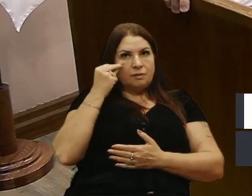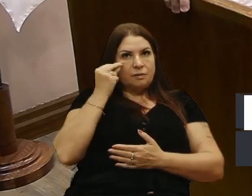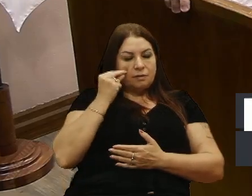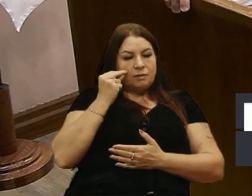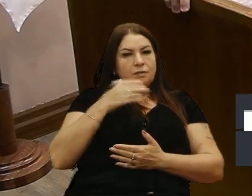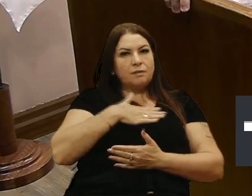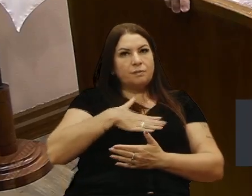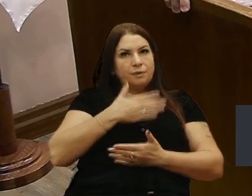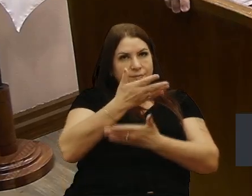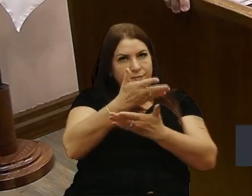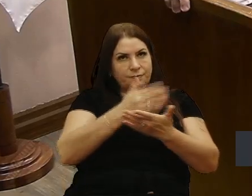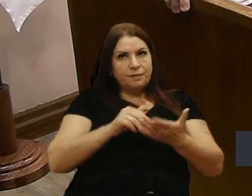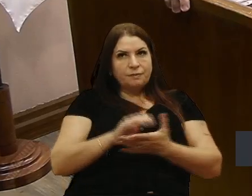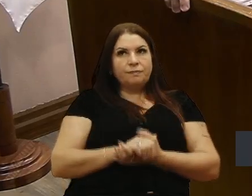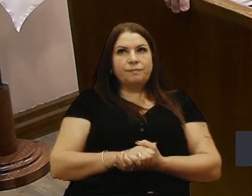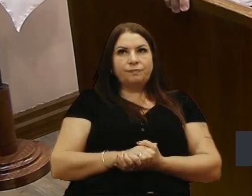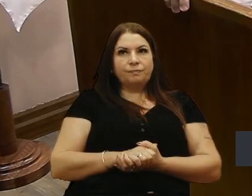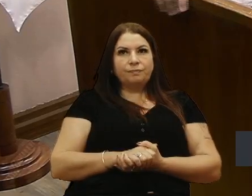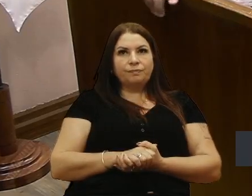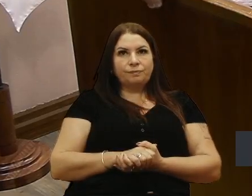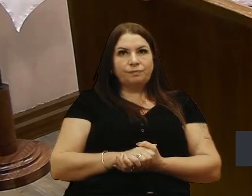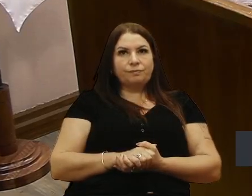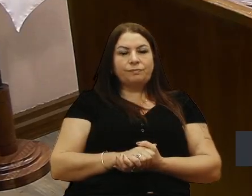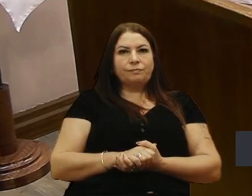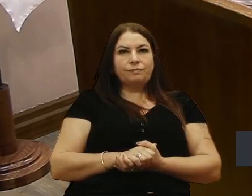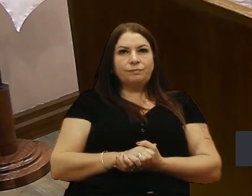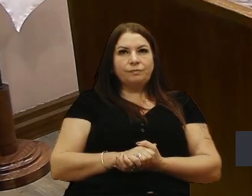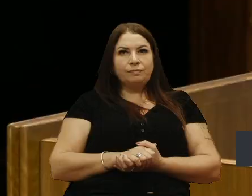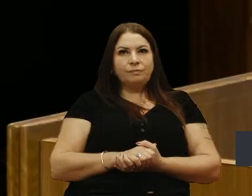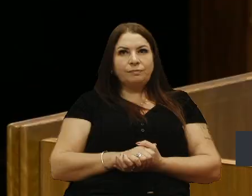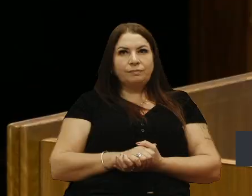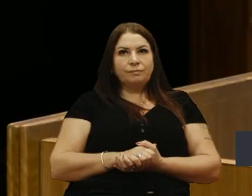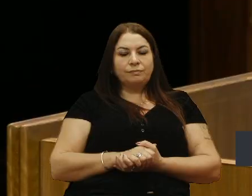prazer dividir com Vossa Excelência essa